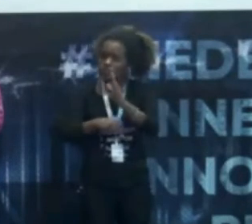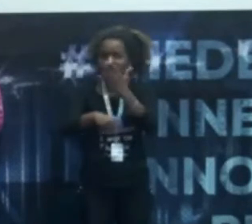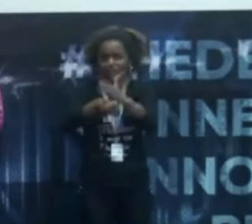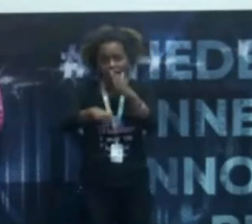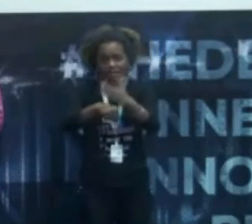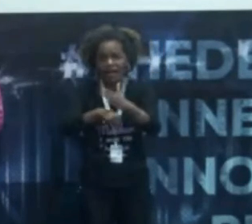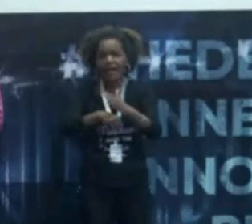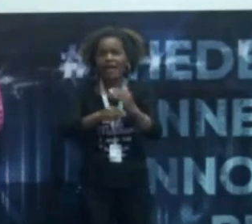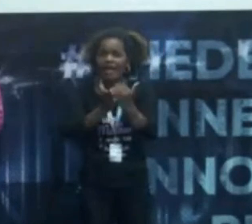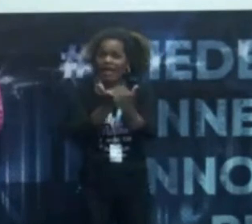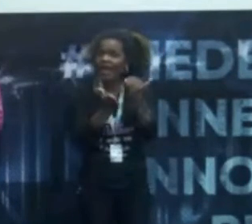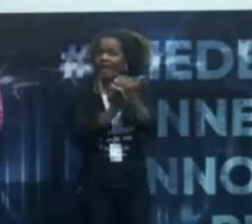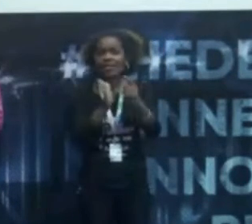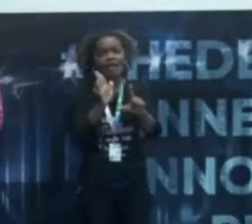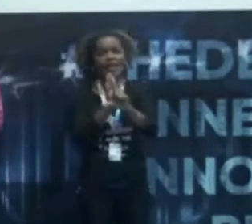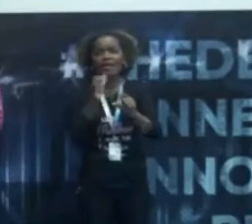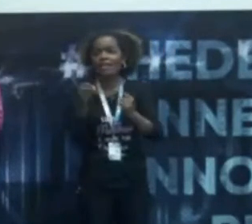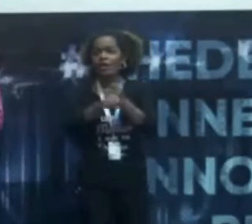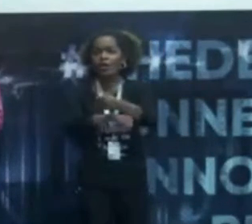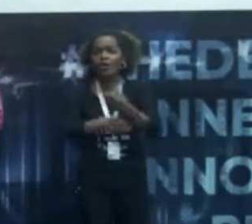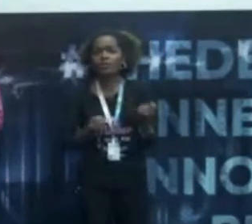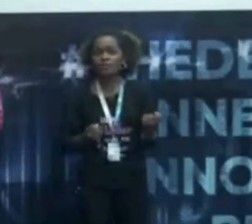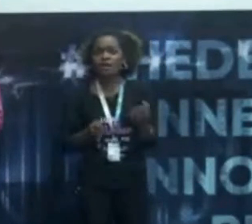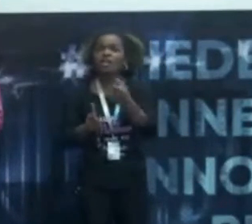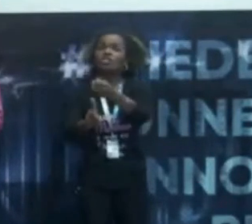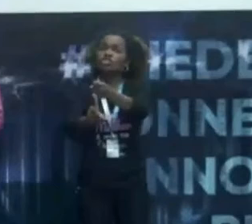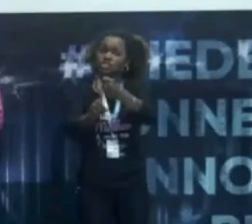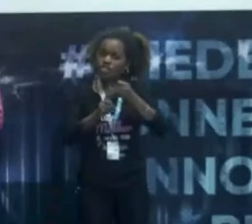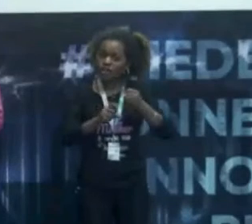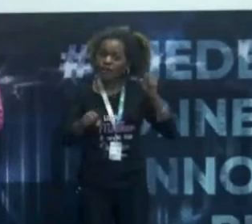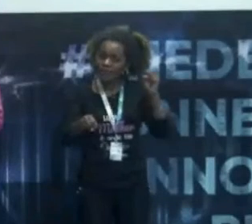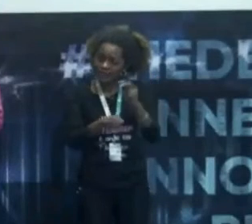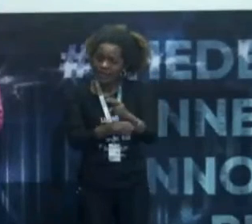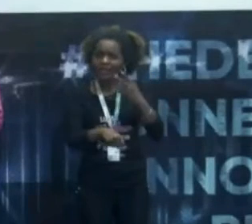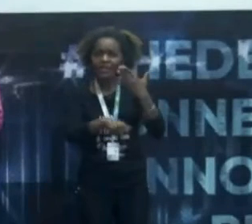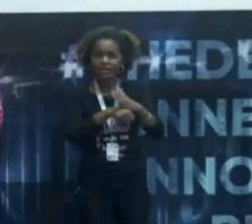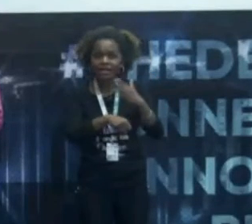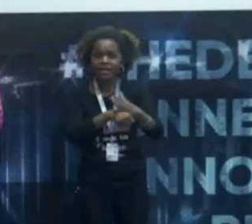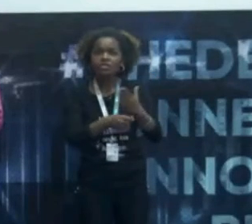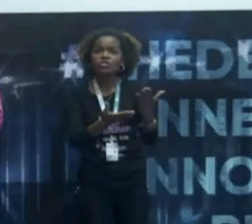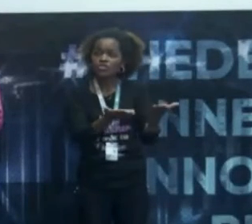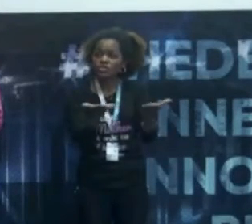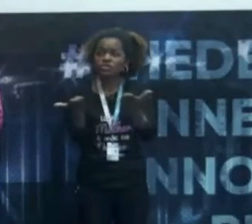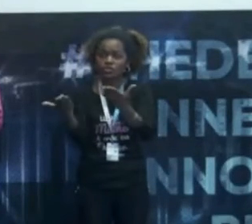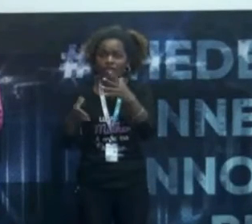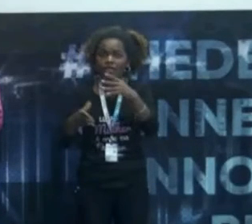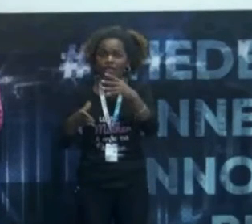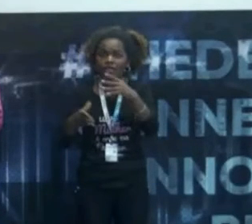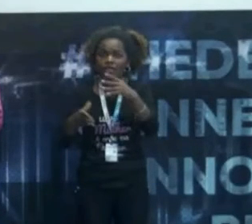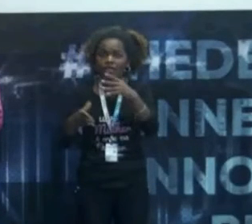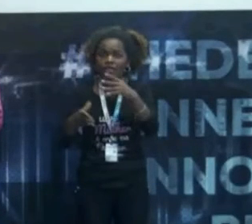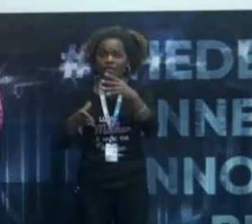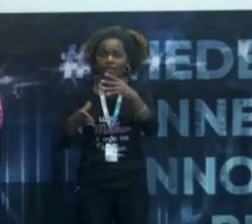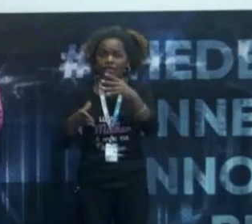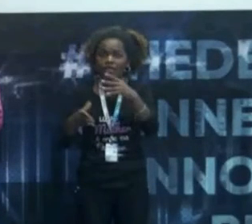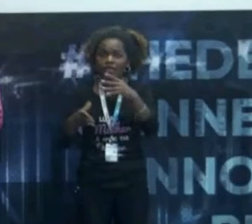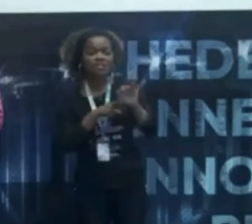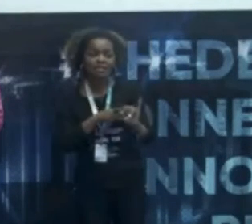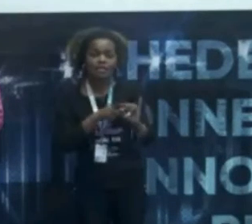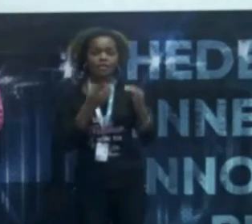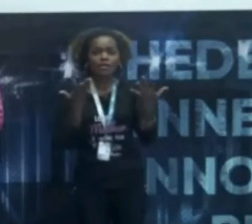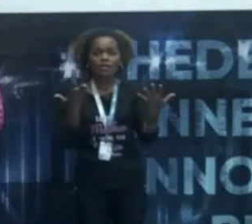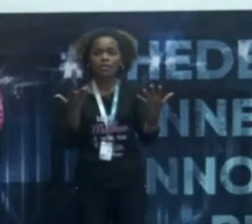né? Contrata e treina. Quanta gente qualificada a gente tem dentro da empresa? Né? Uma empresa de TI, caraca,